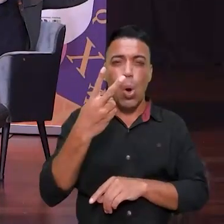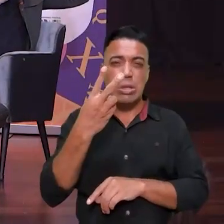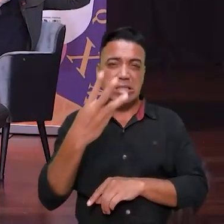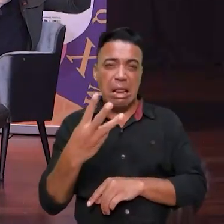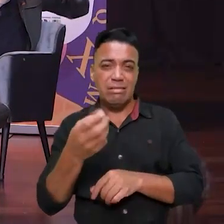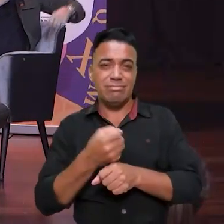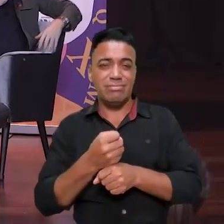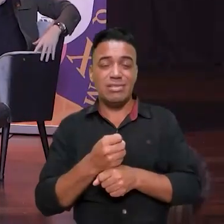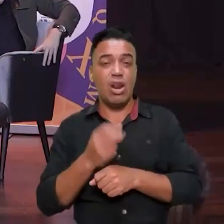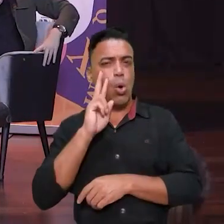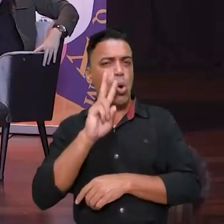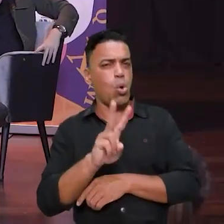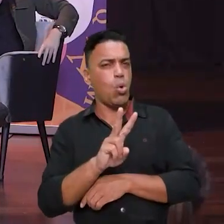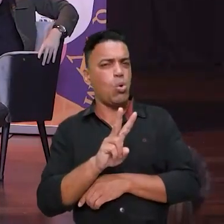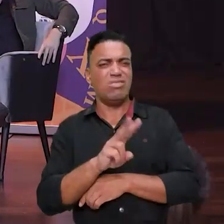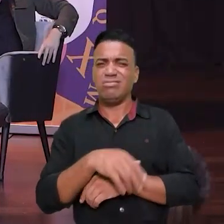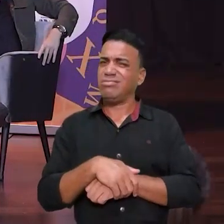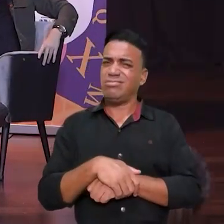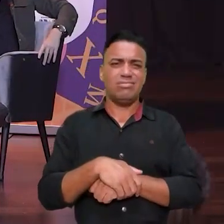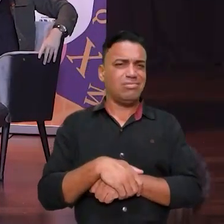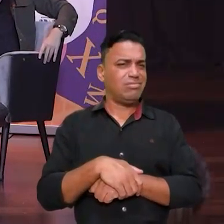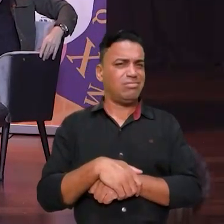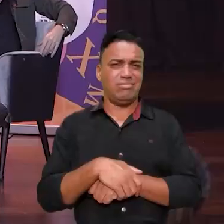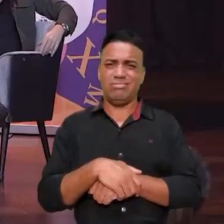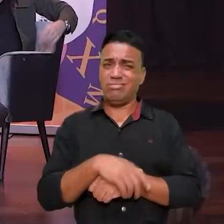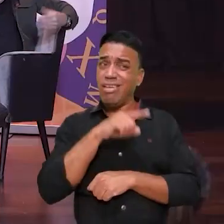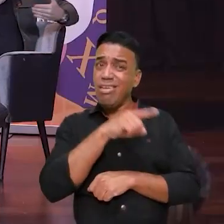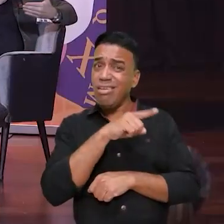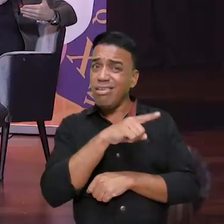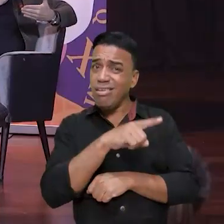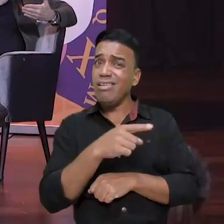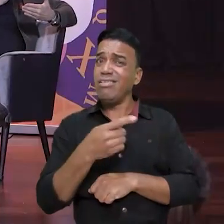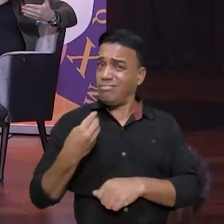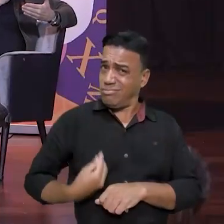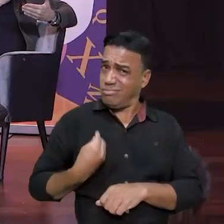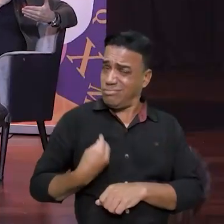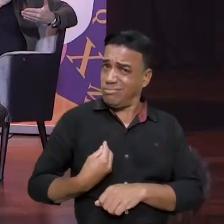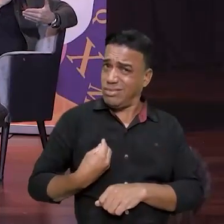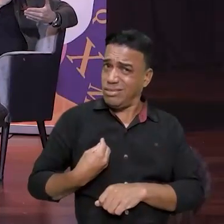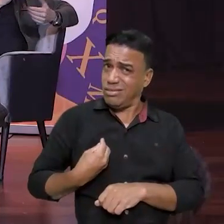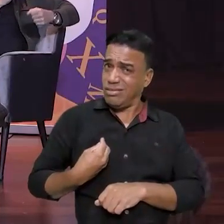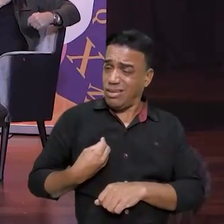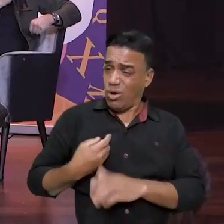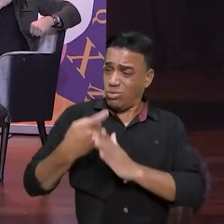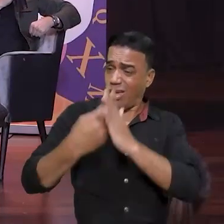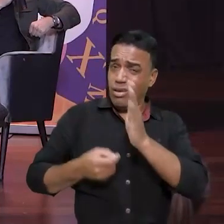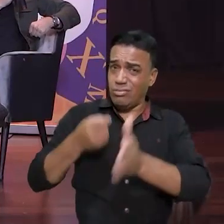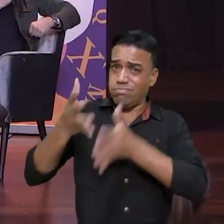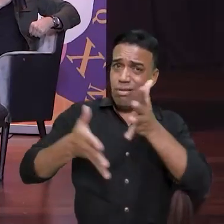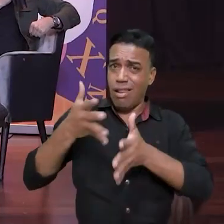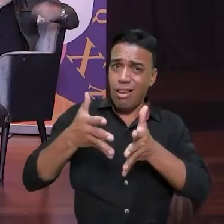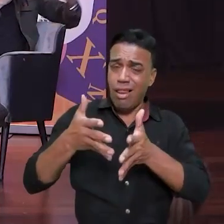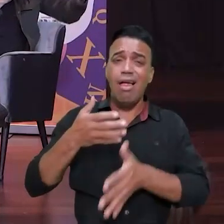anos, ela olhou com aquele olhão e disse assim, mas ele estava aqui quando eu estava dizendo o meu texto para